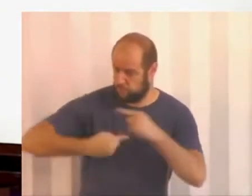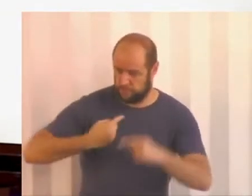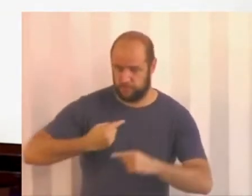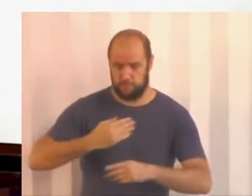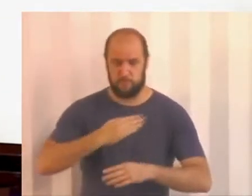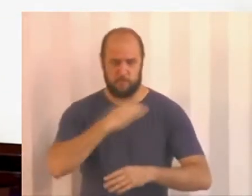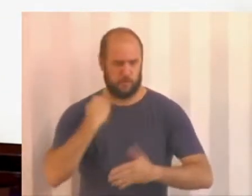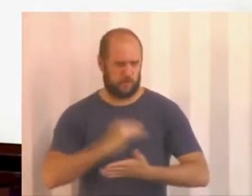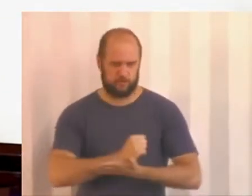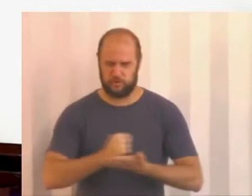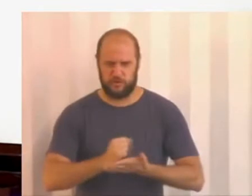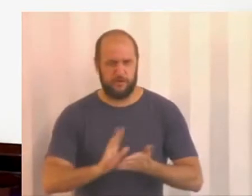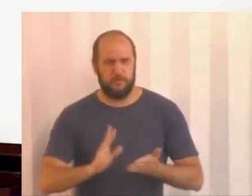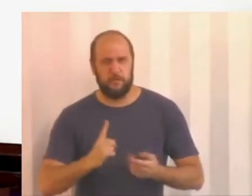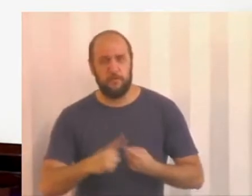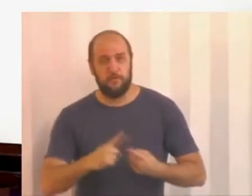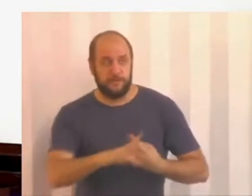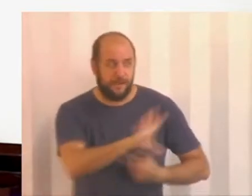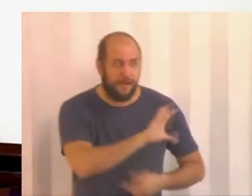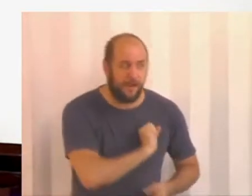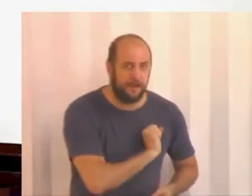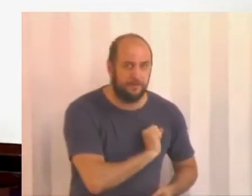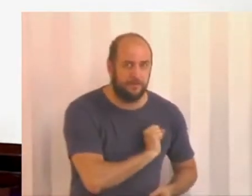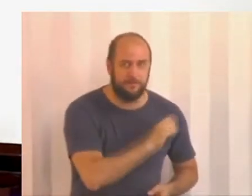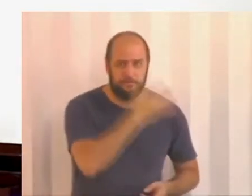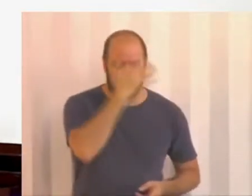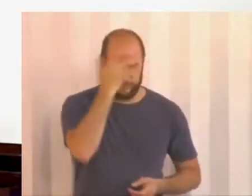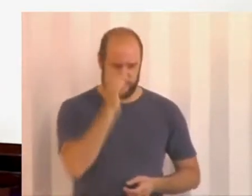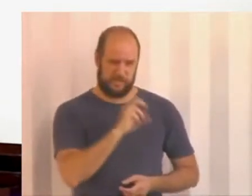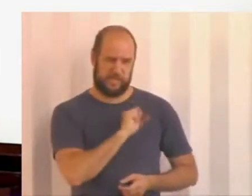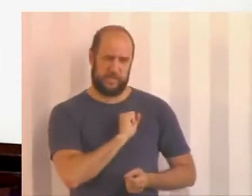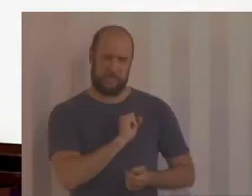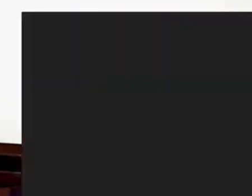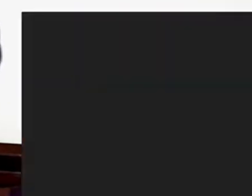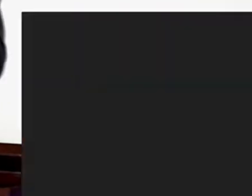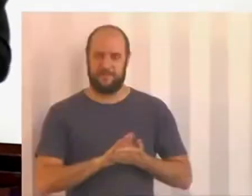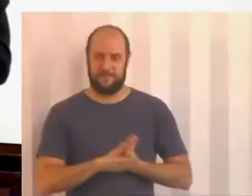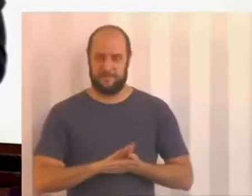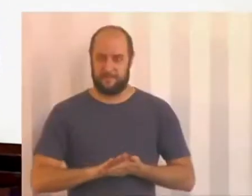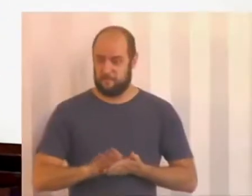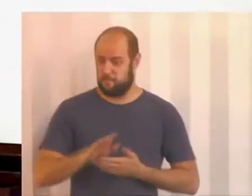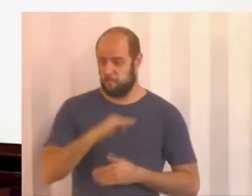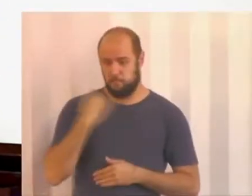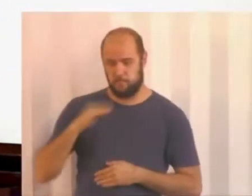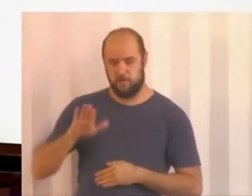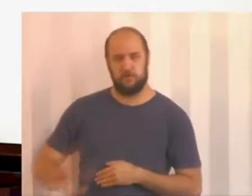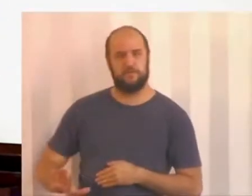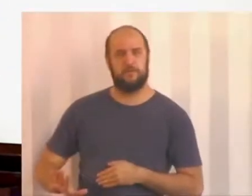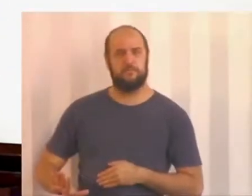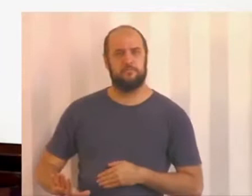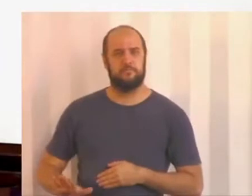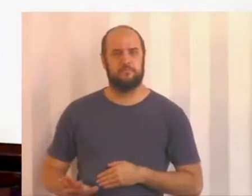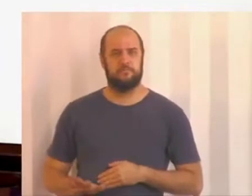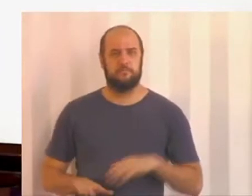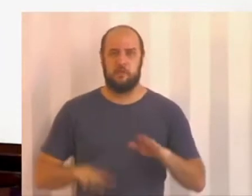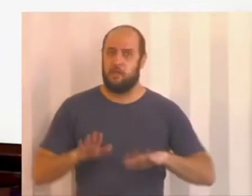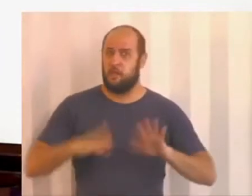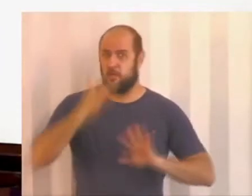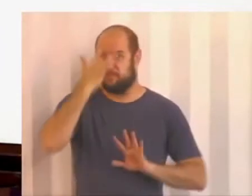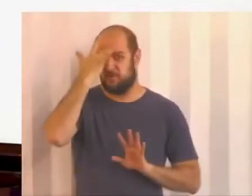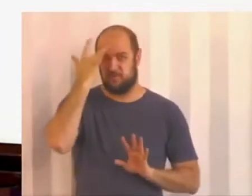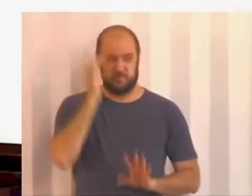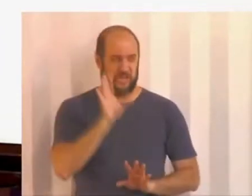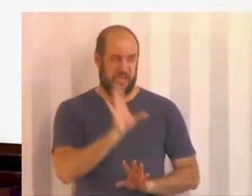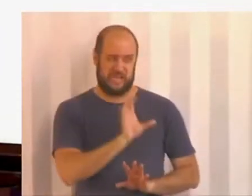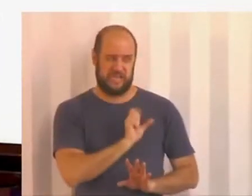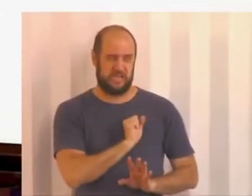os irmãos. Aquele que não ama, permanece na morte. Talvez aquele que não ama o seu irmão,